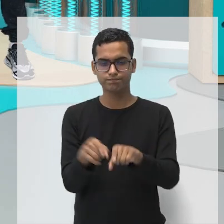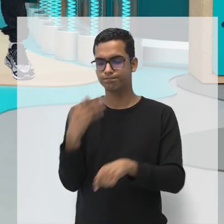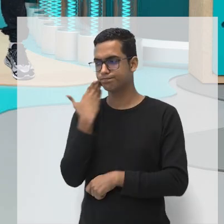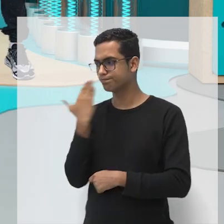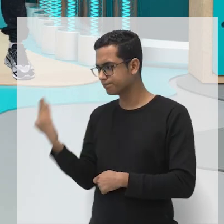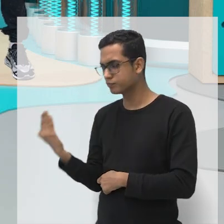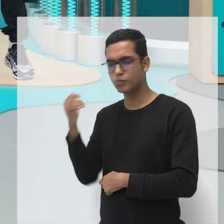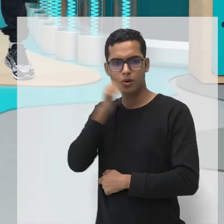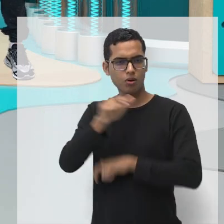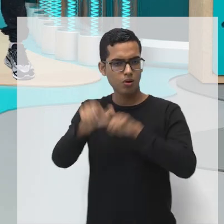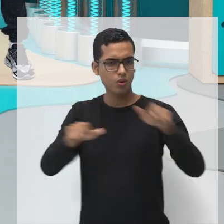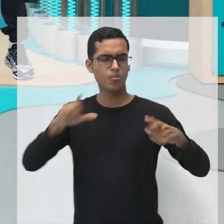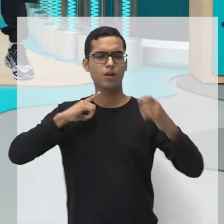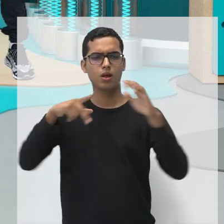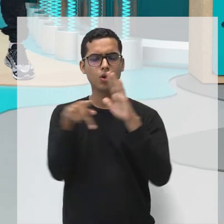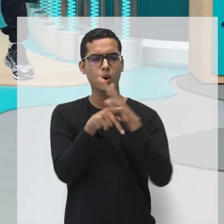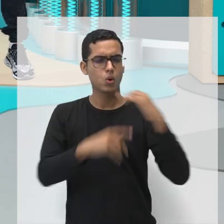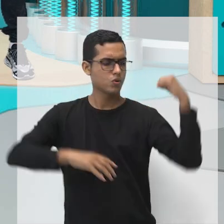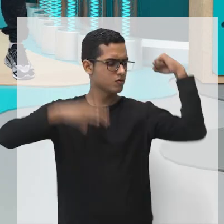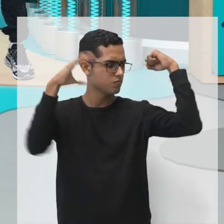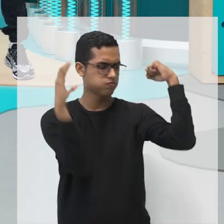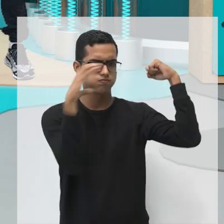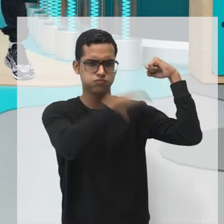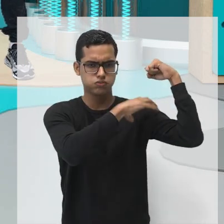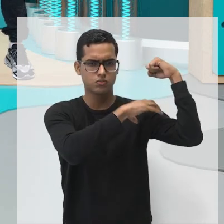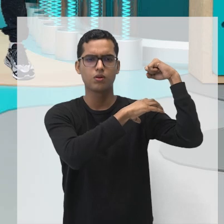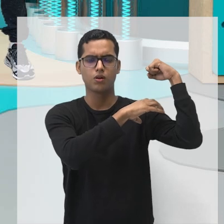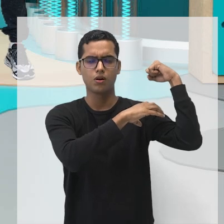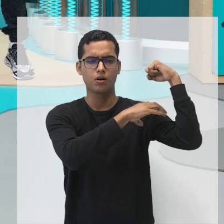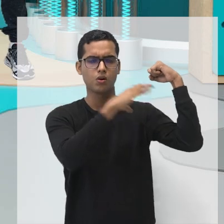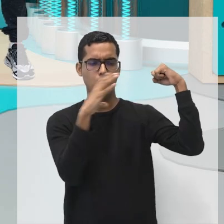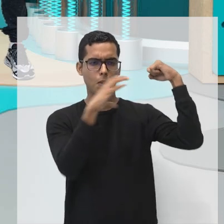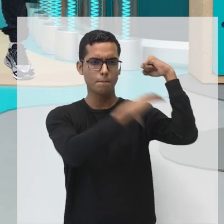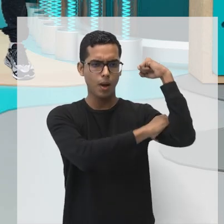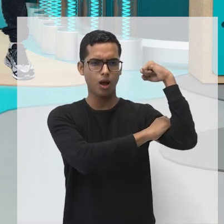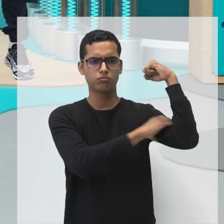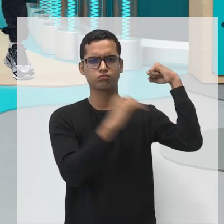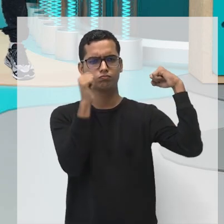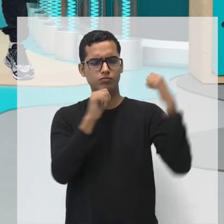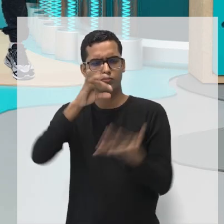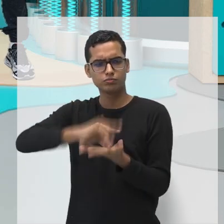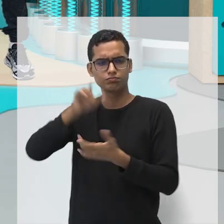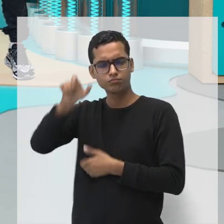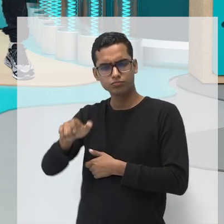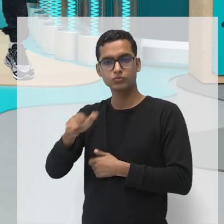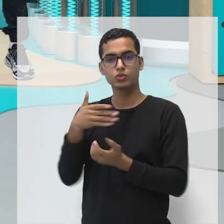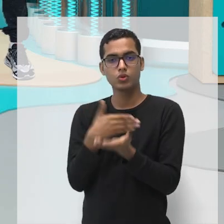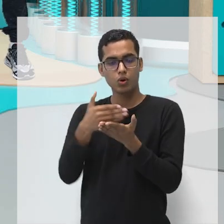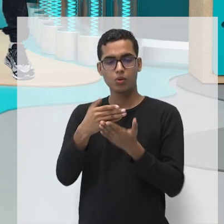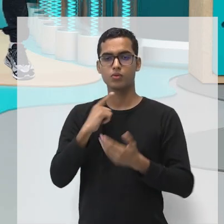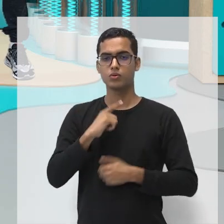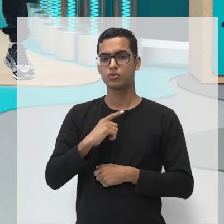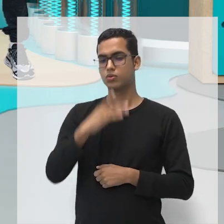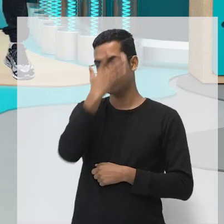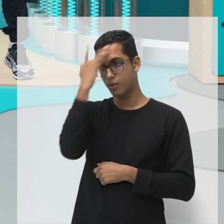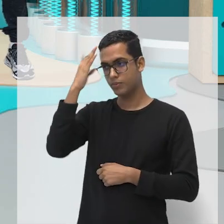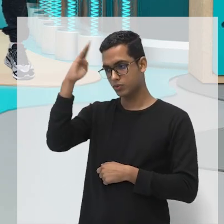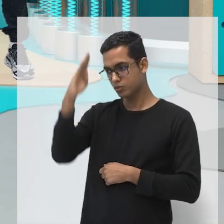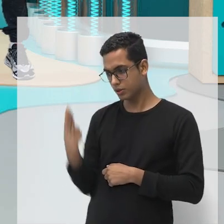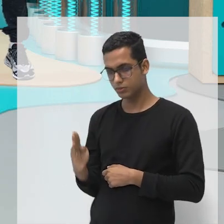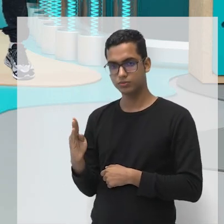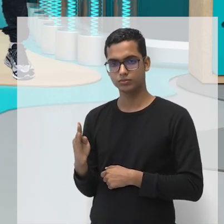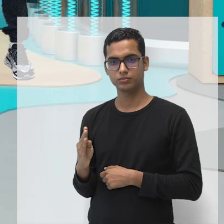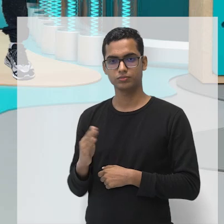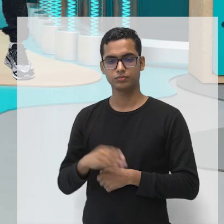às mulheres empoderadas, né? O primeiro salto de base jump que a gente tem registro no Brasil, feito por um brasileiro. Lembrem que tem essa